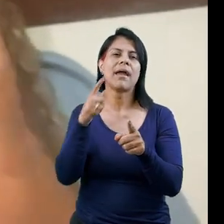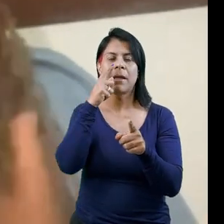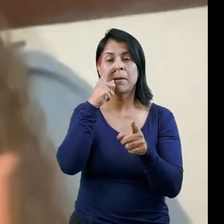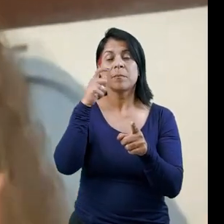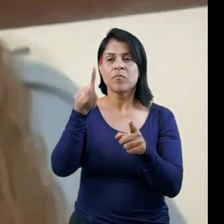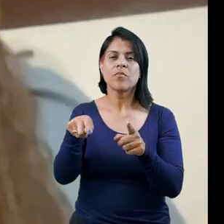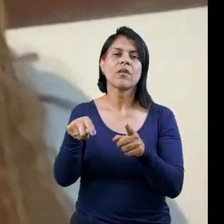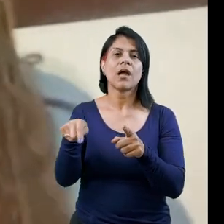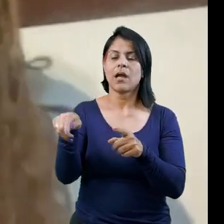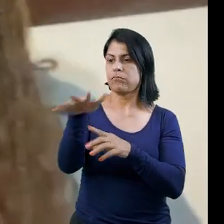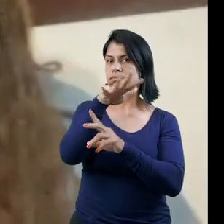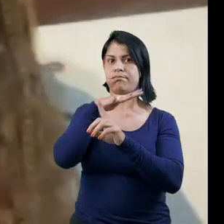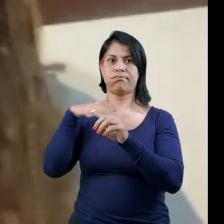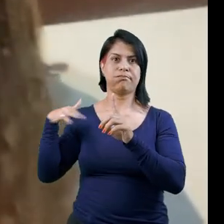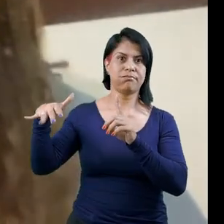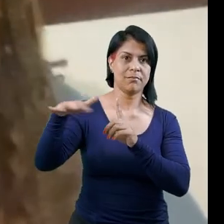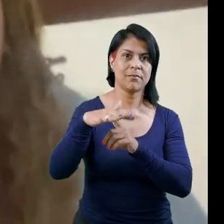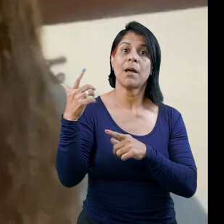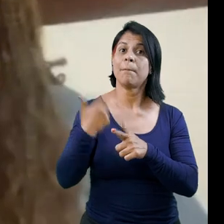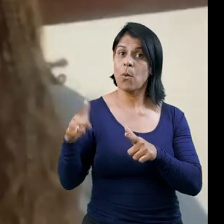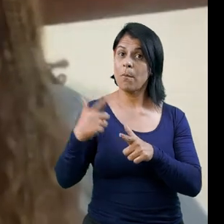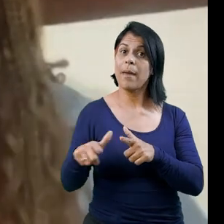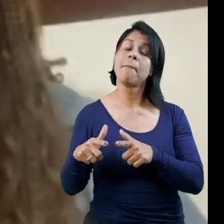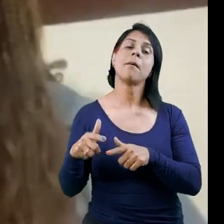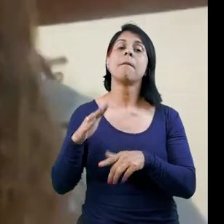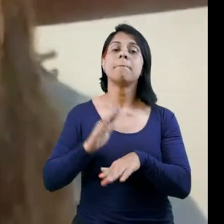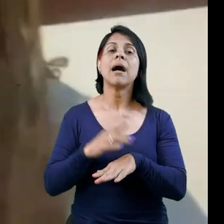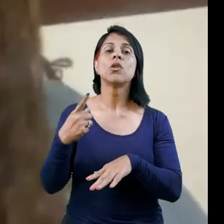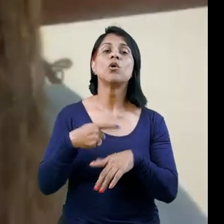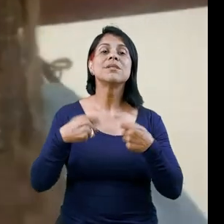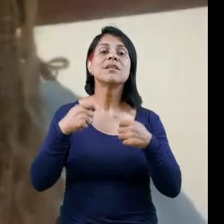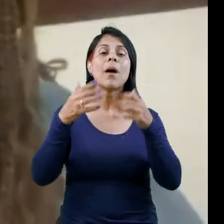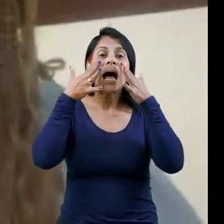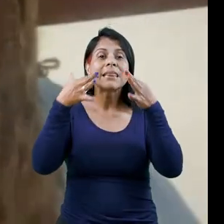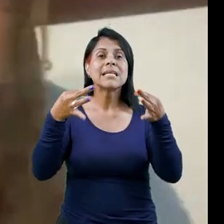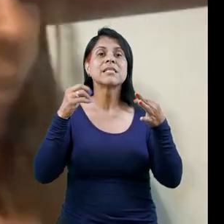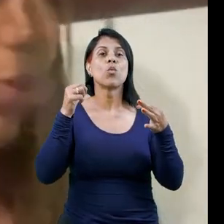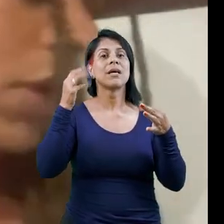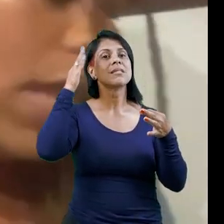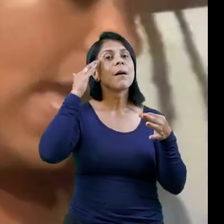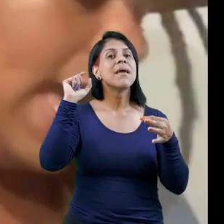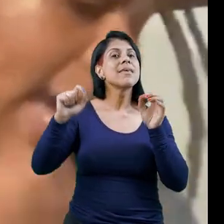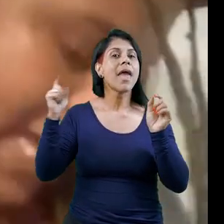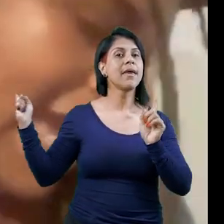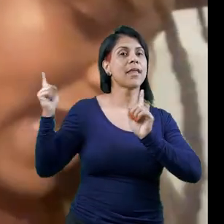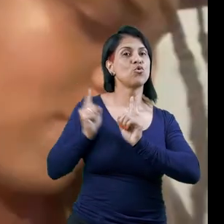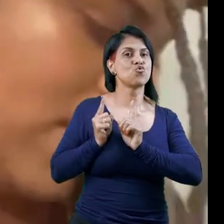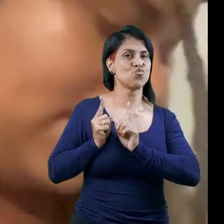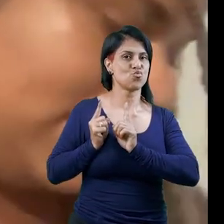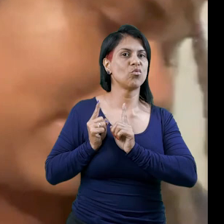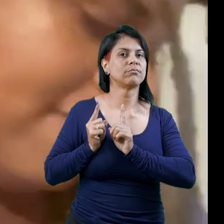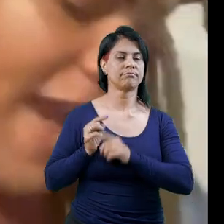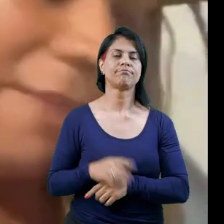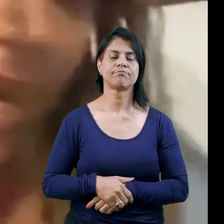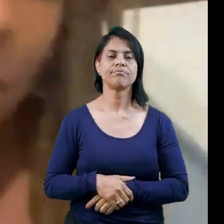aquilo que está ao redor. Então, é muito importante a gente ter atenção, a gente saber com quem a gente anda. E aí, agora,